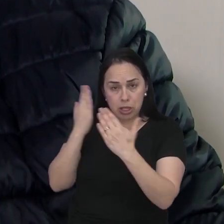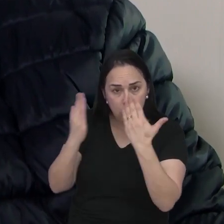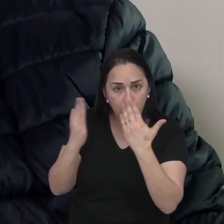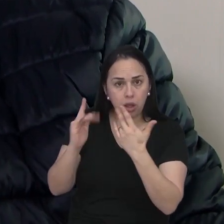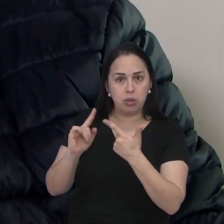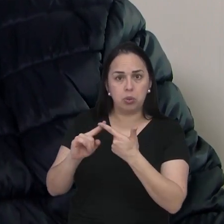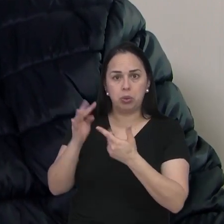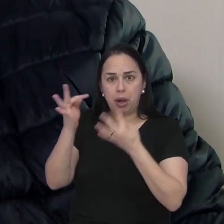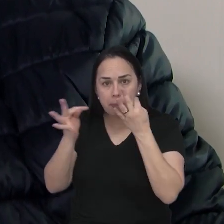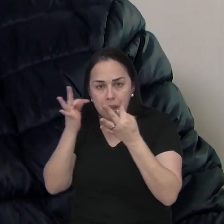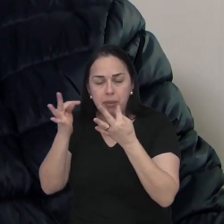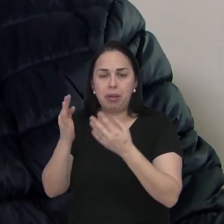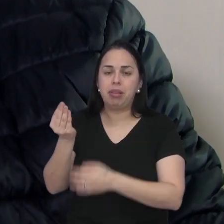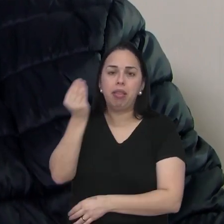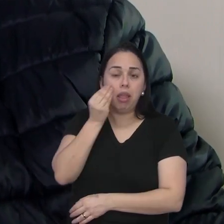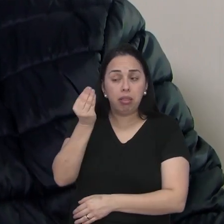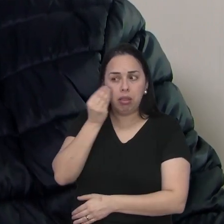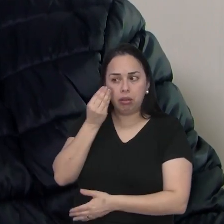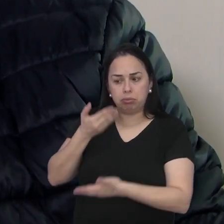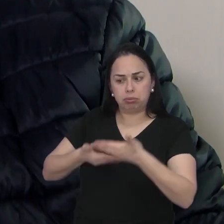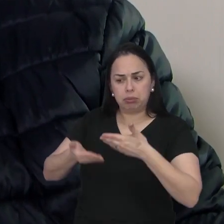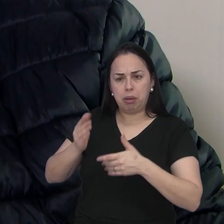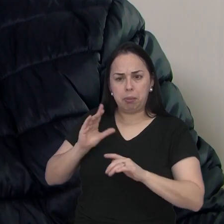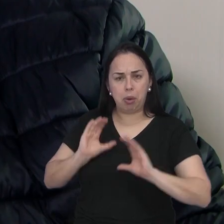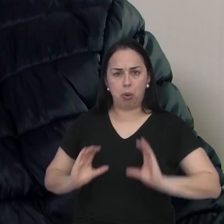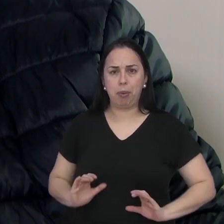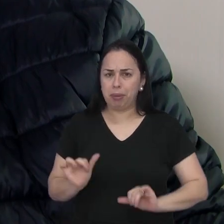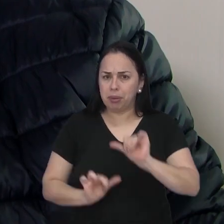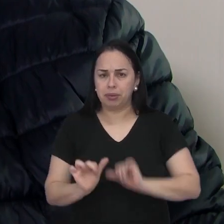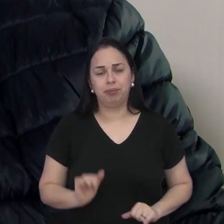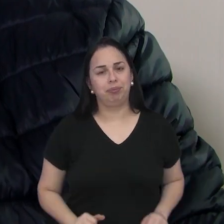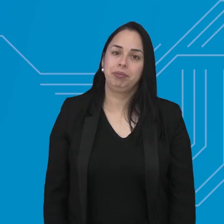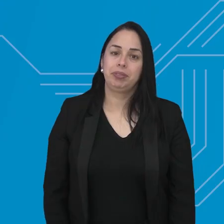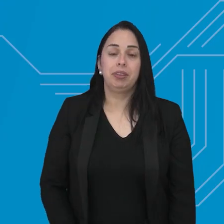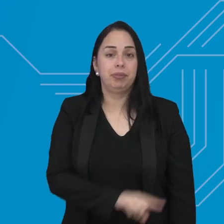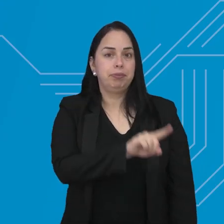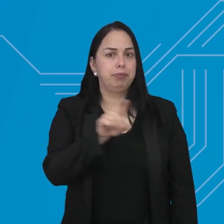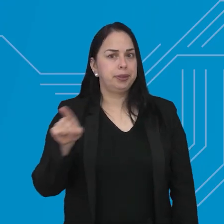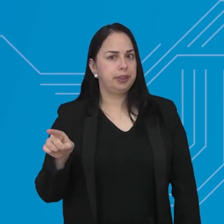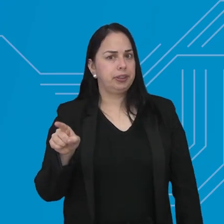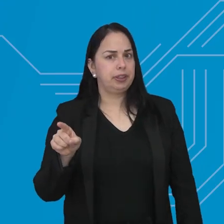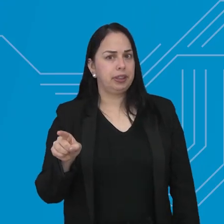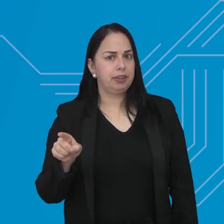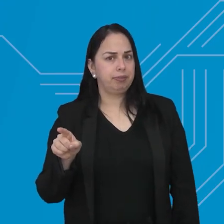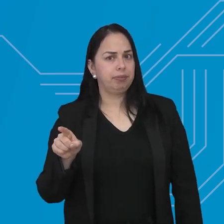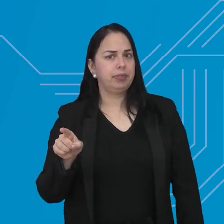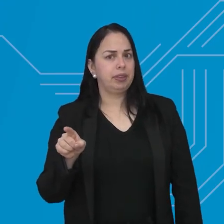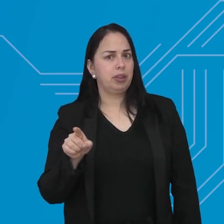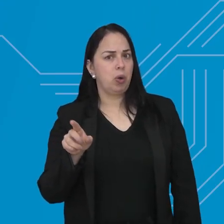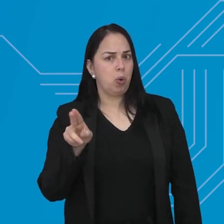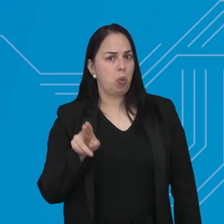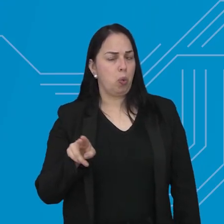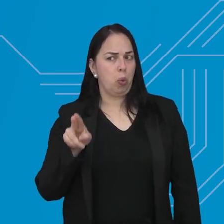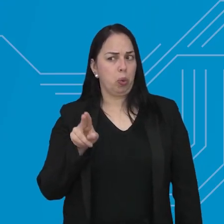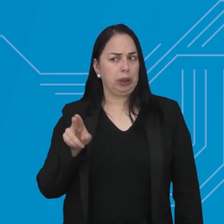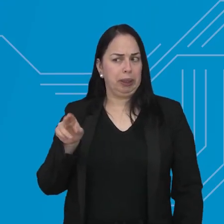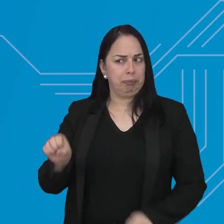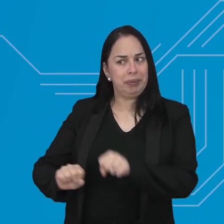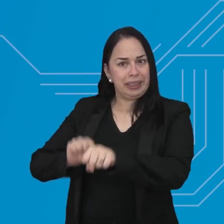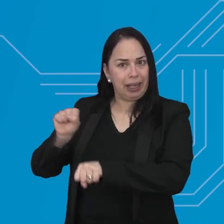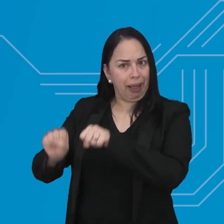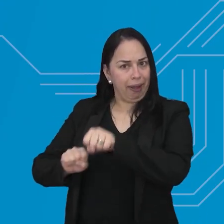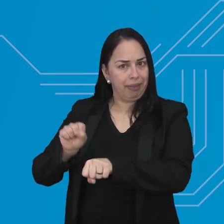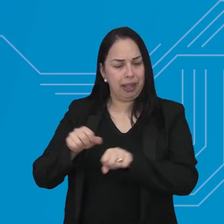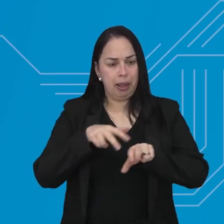ajuda. Procurar um psicólogo, procurar um terapeuta, para tentar entender esse comportamento. E você, como muitos joseenses, tem usado as